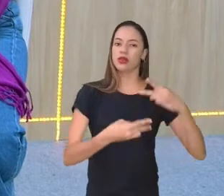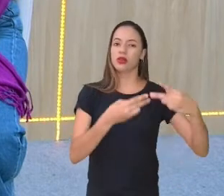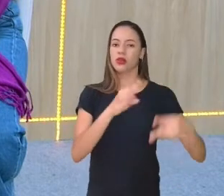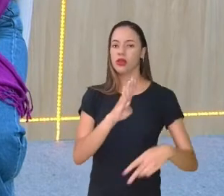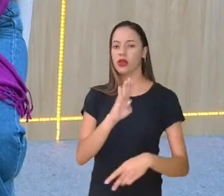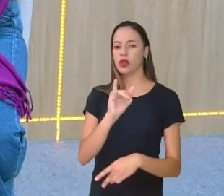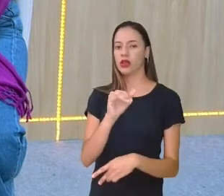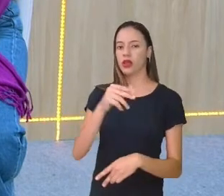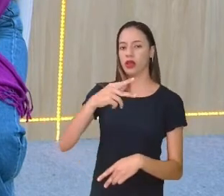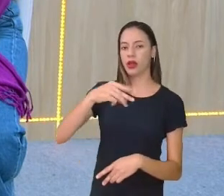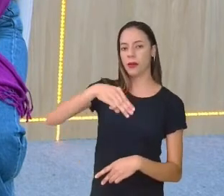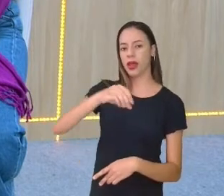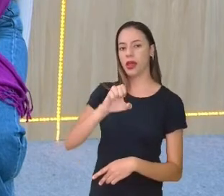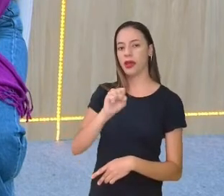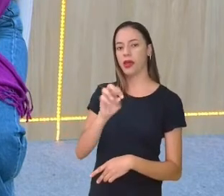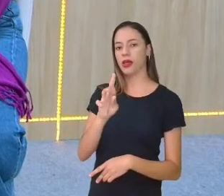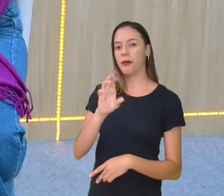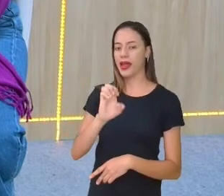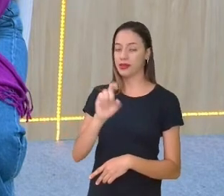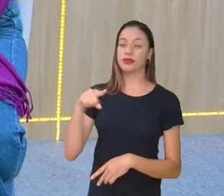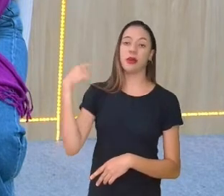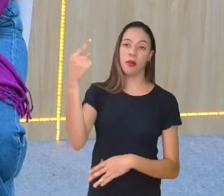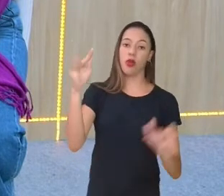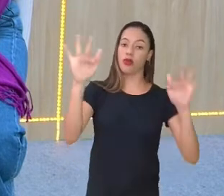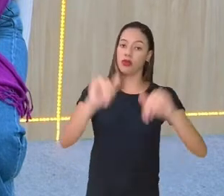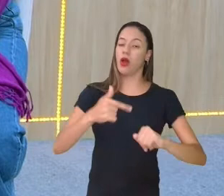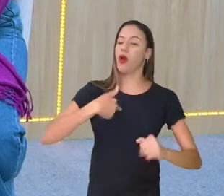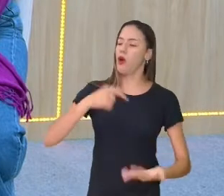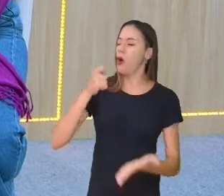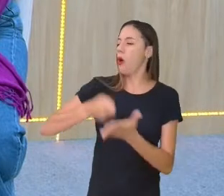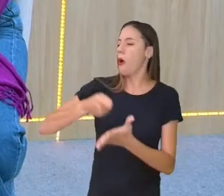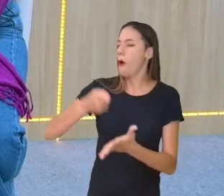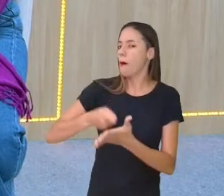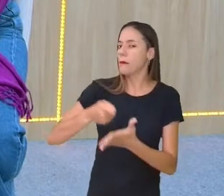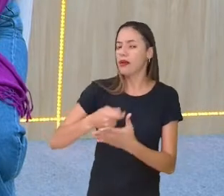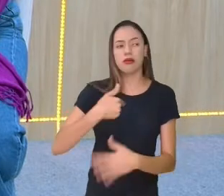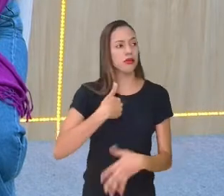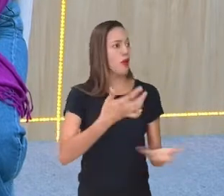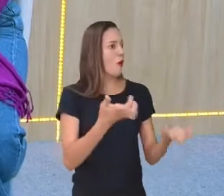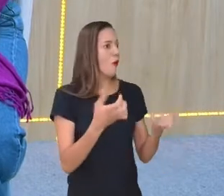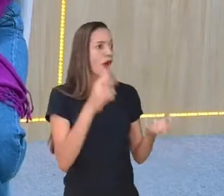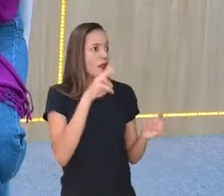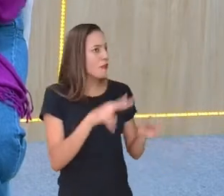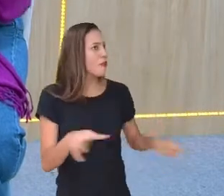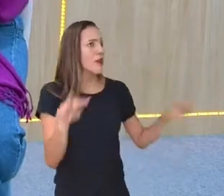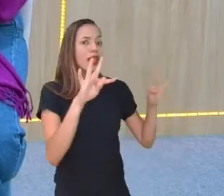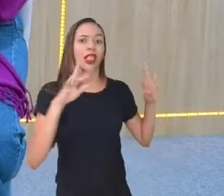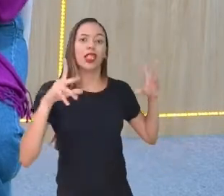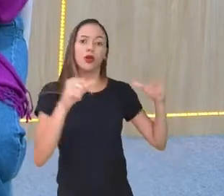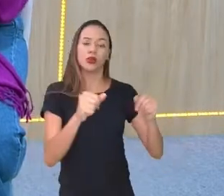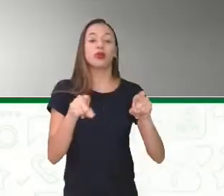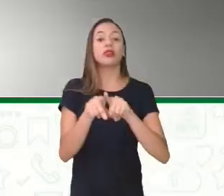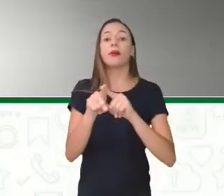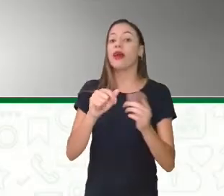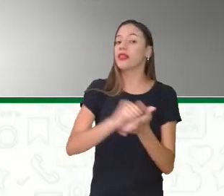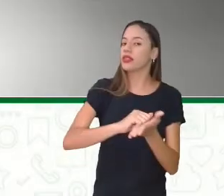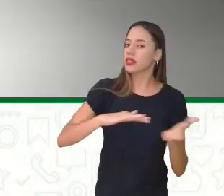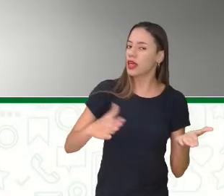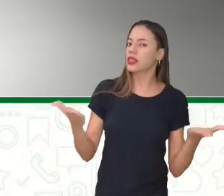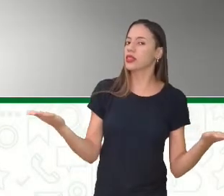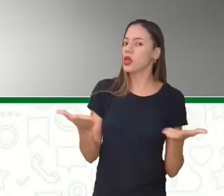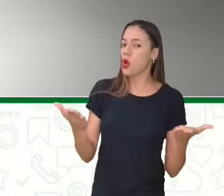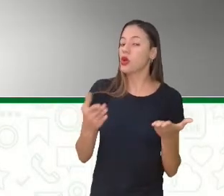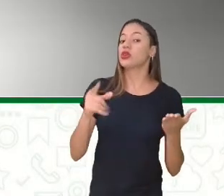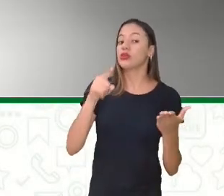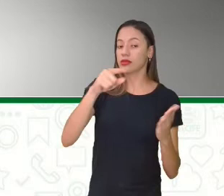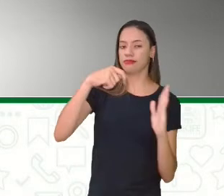cobrar para ver essa grande Quero ver obra tudo que a galera vai fazer. E a tarefa de hoje, viu, gente? É a tarefa